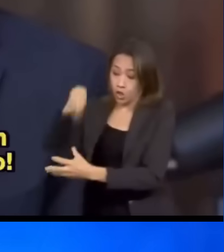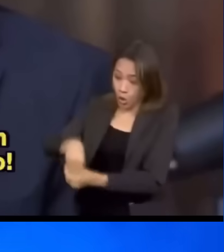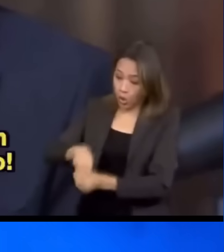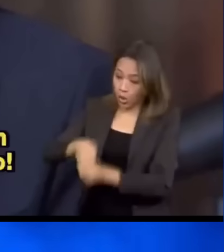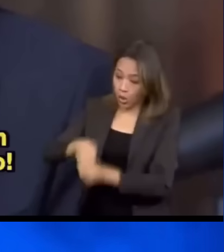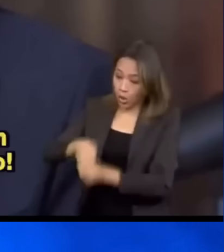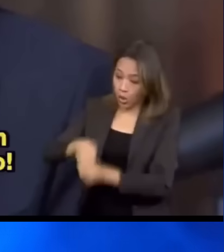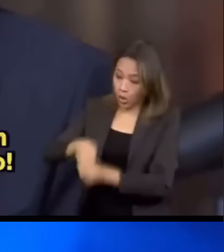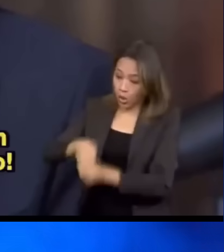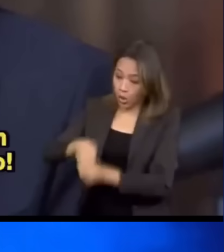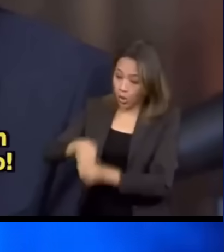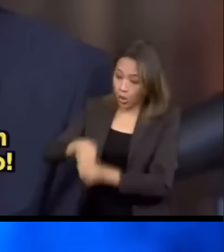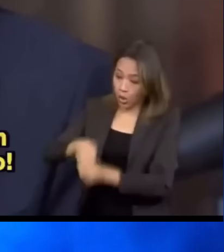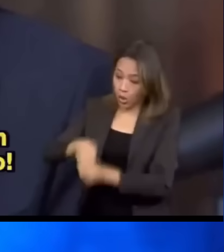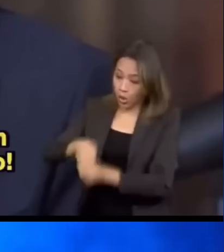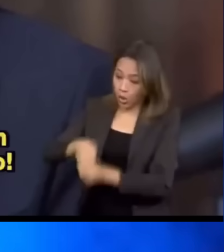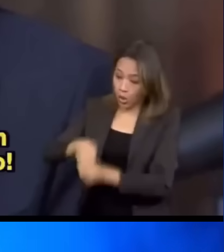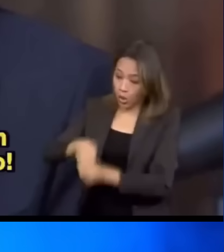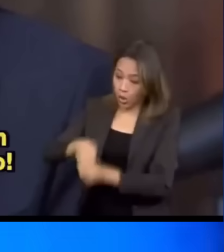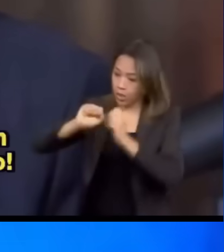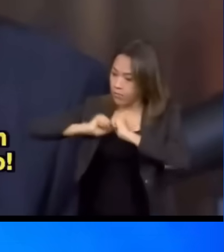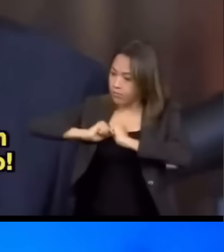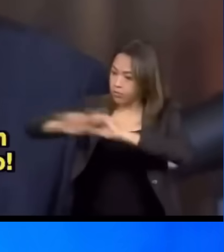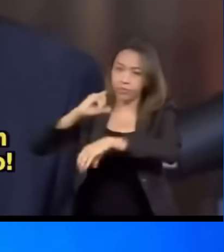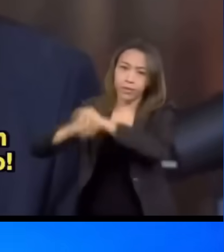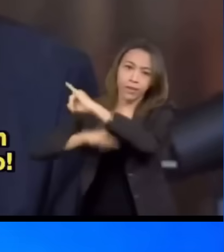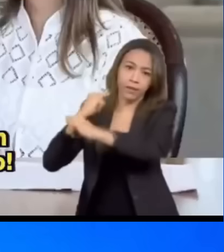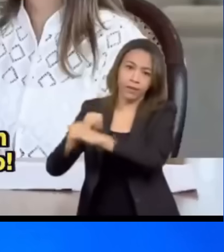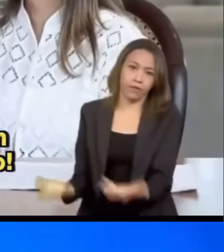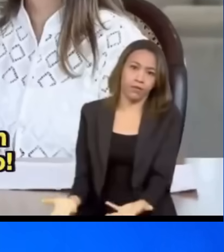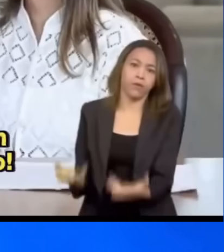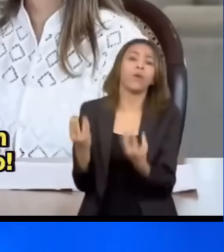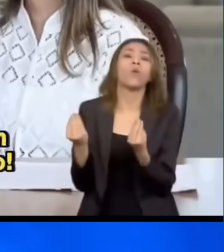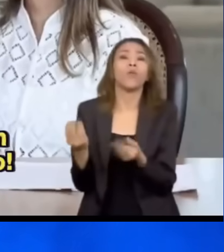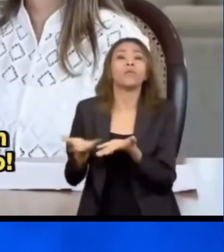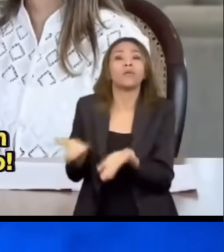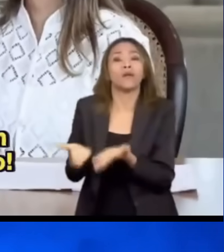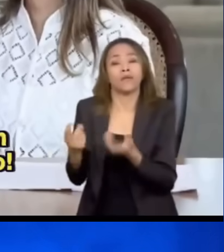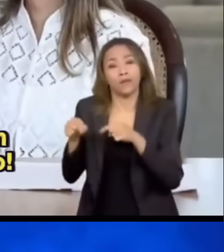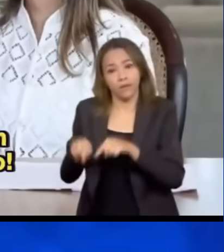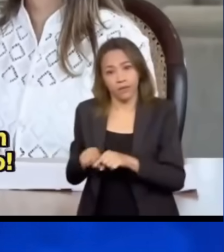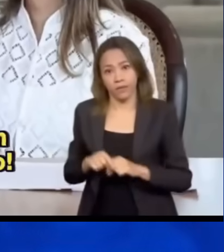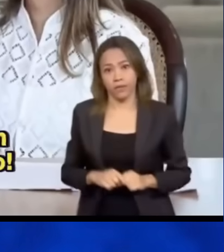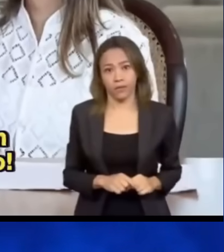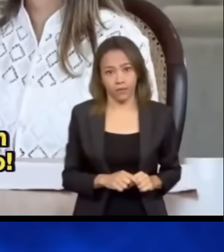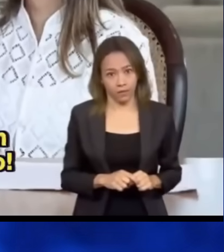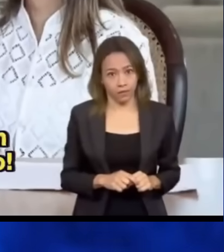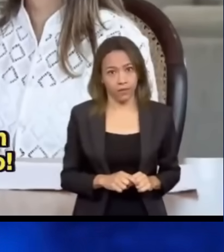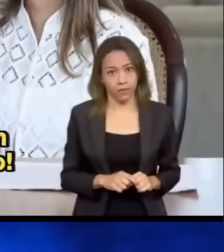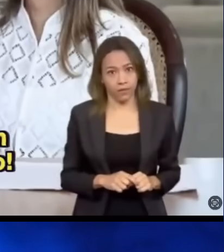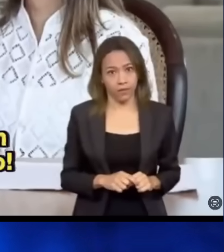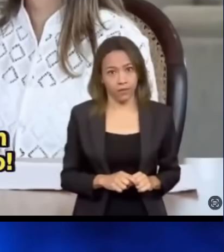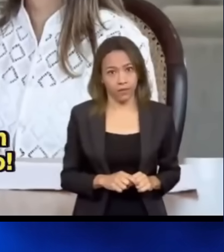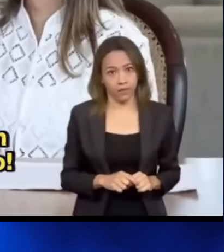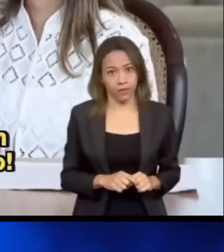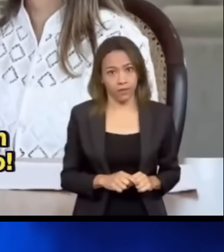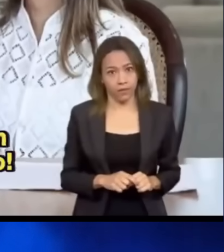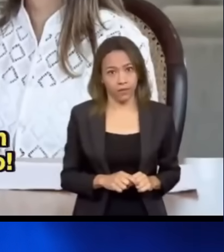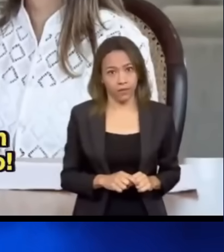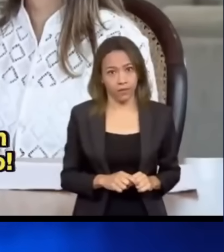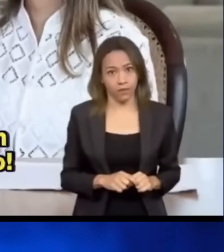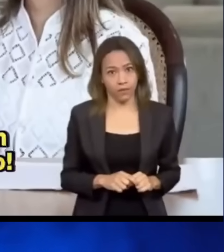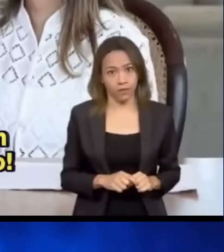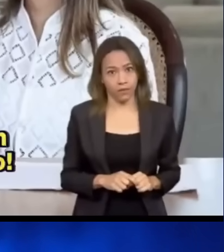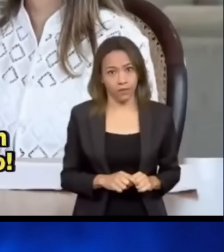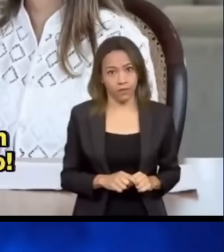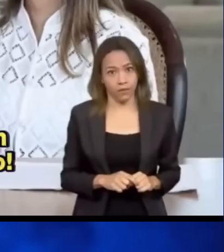que a gente Se for crime, faz o quê? Processa? Isso. Sem fazer censura, é um desafio. Aí, tá aí a palavra